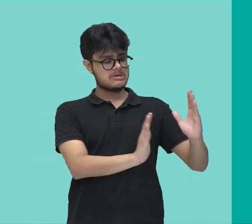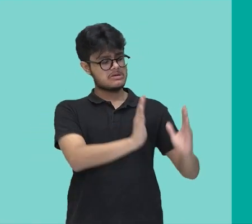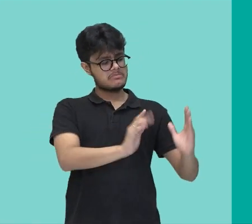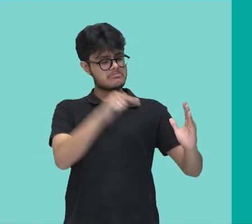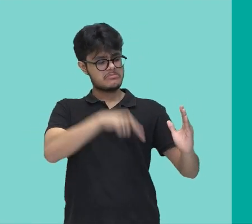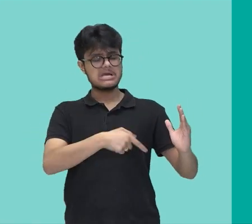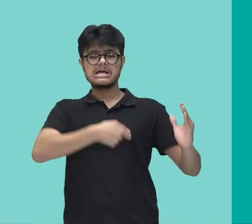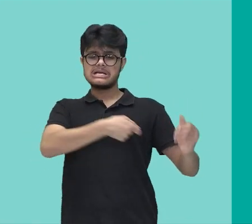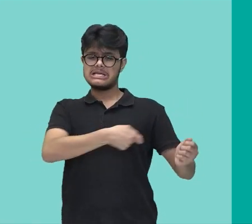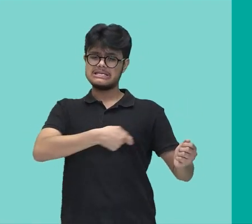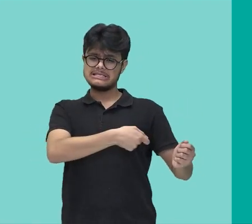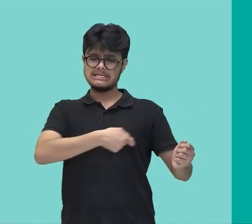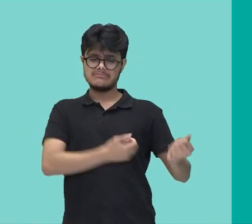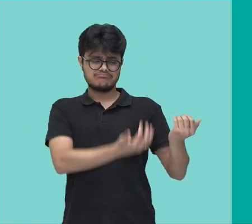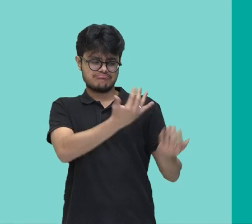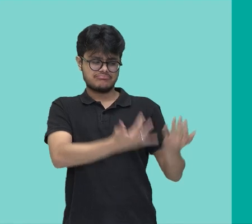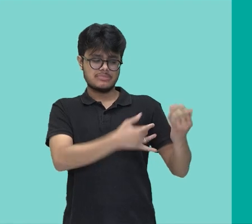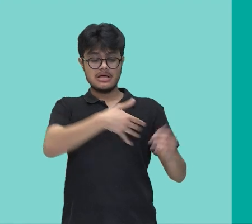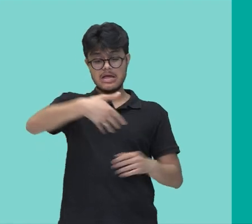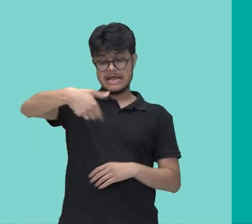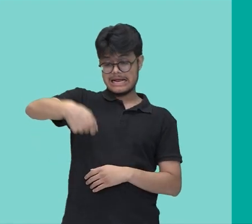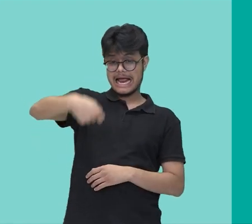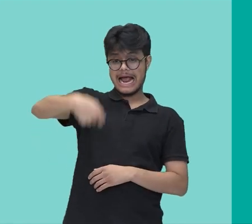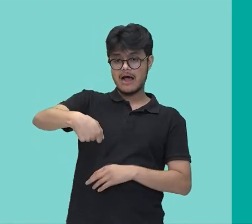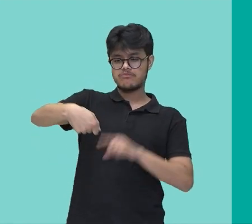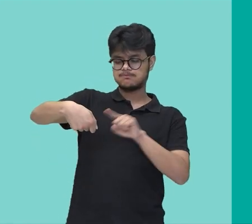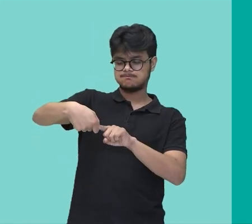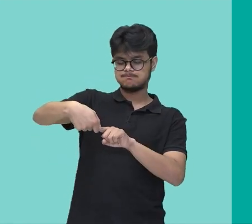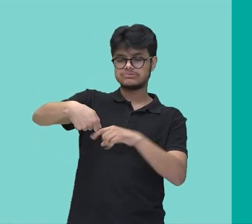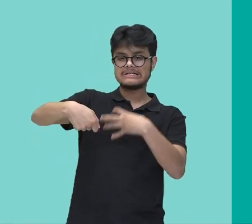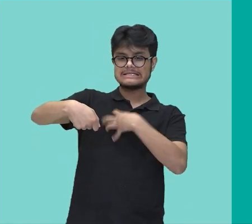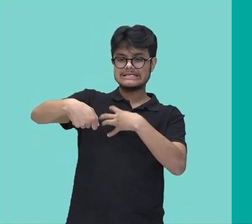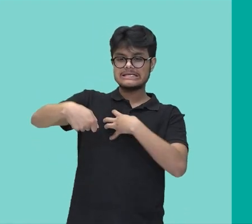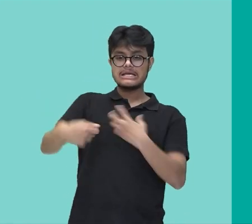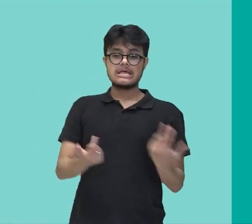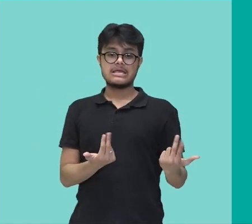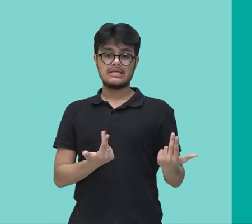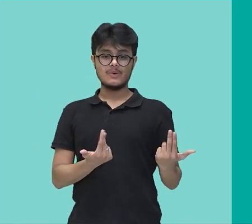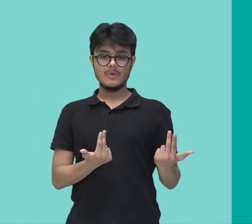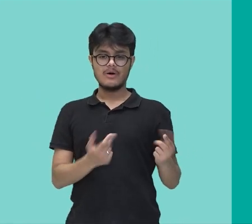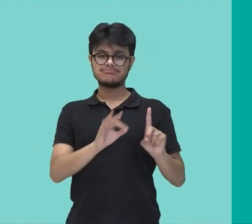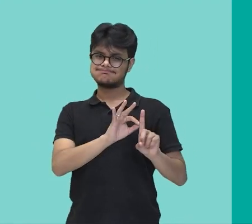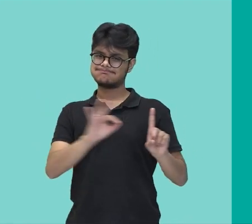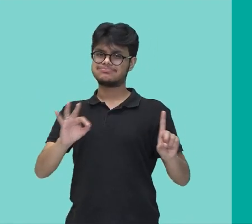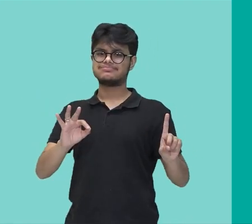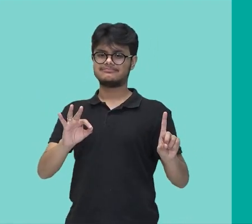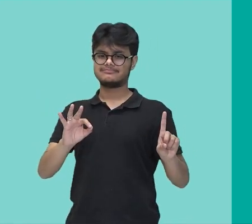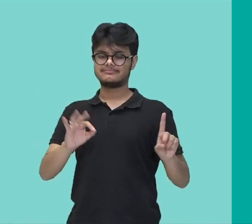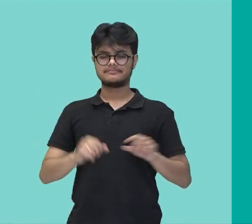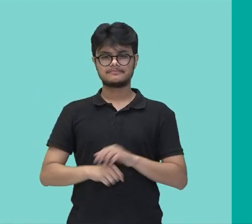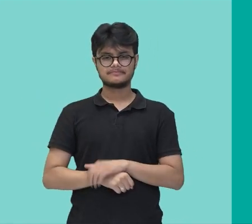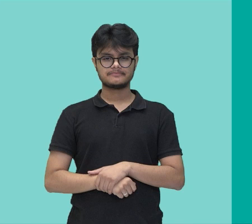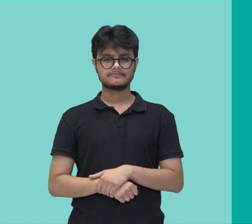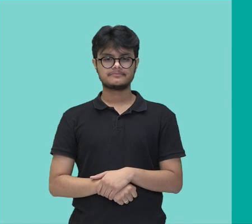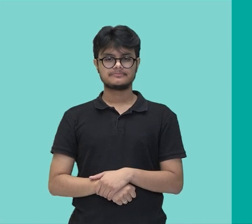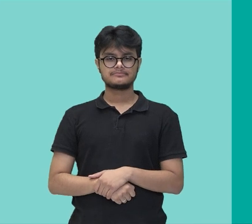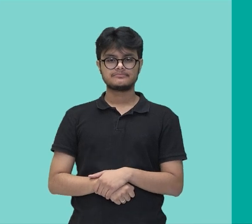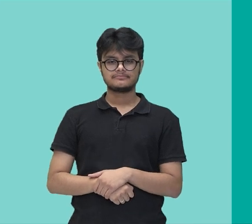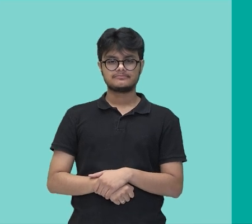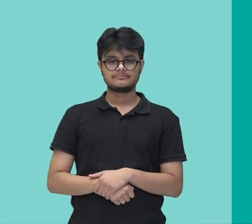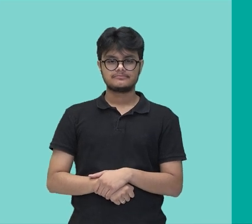aquecida e também vai haver uma transferência, uma condução, partícula a partícula ali,